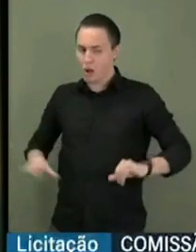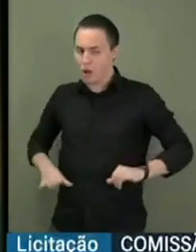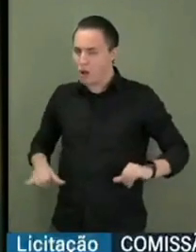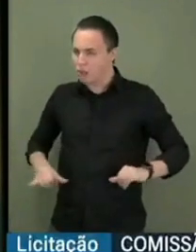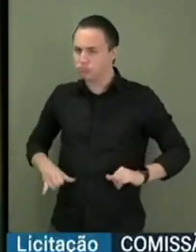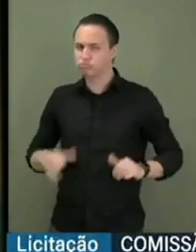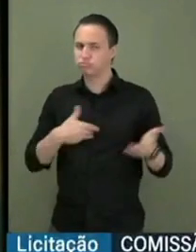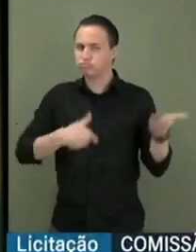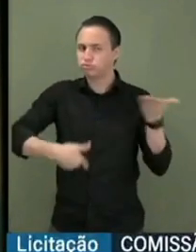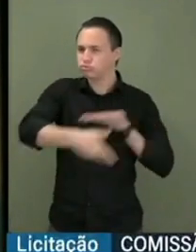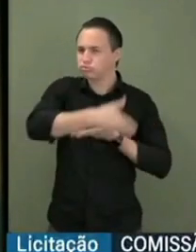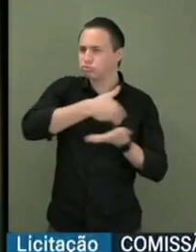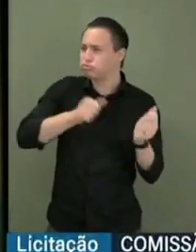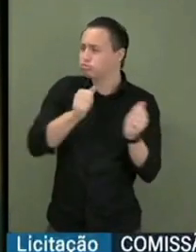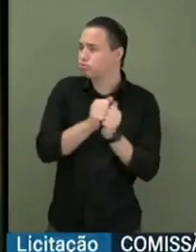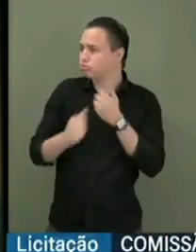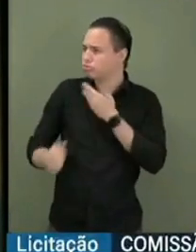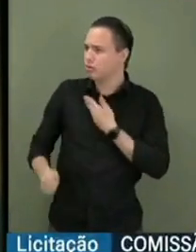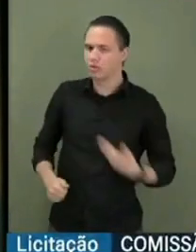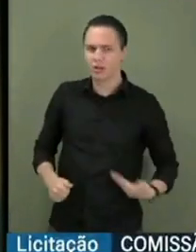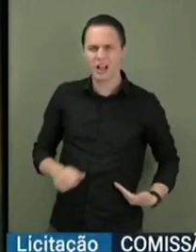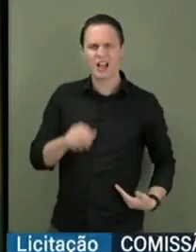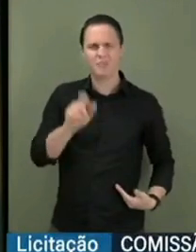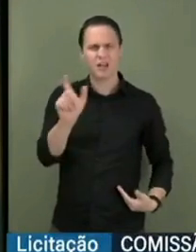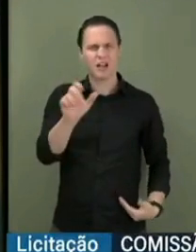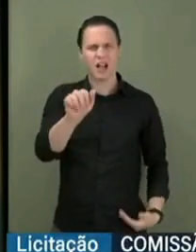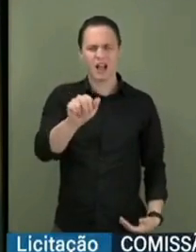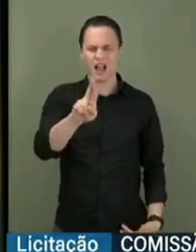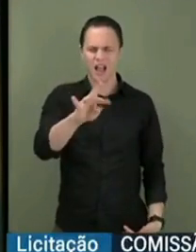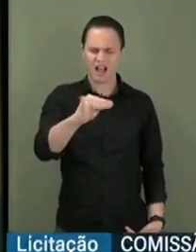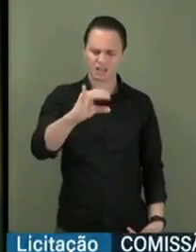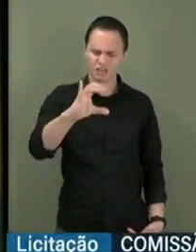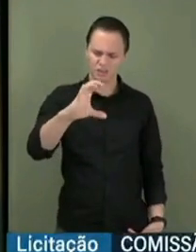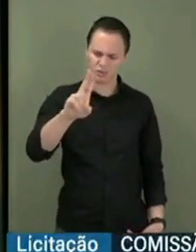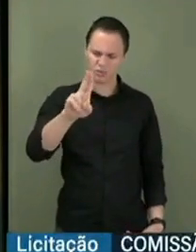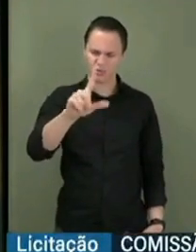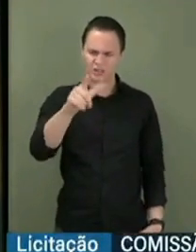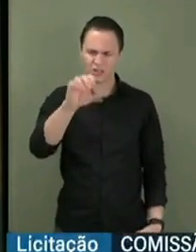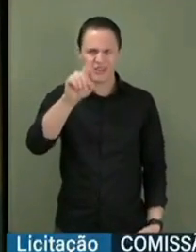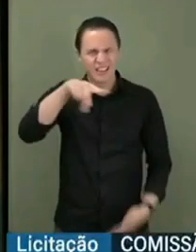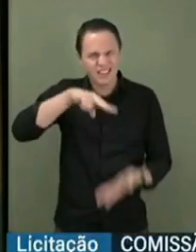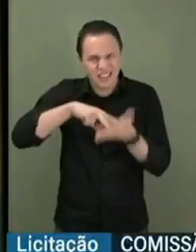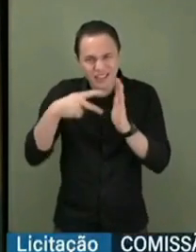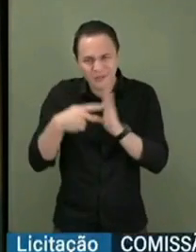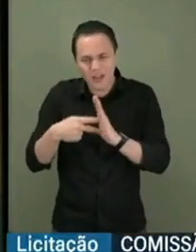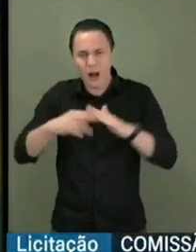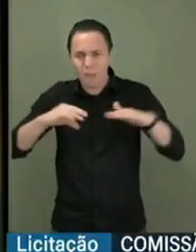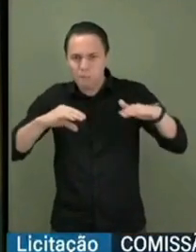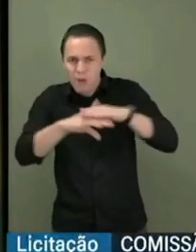governo, e todo mundo está vendo. Articulação quer dizer emendas parlamentares?